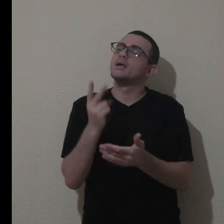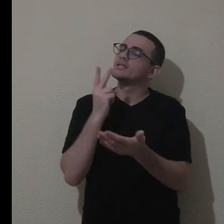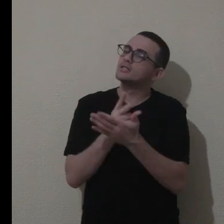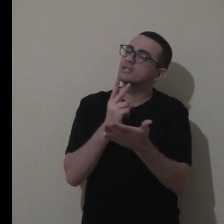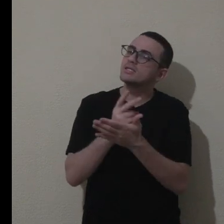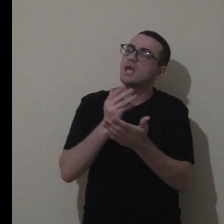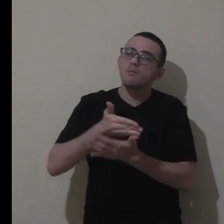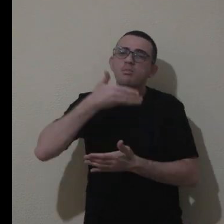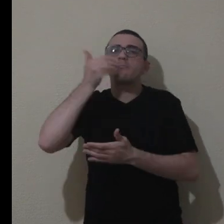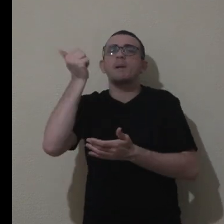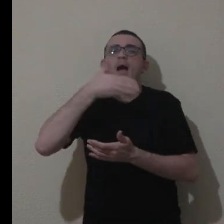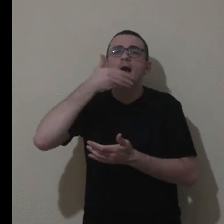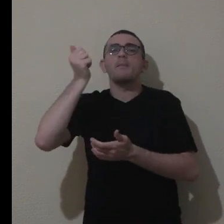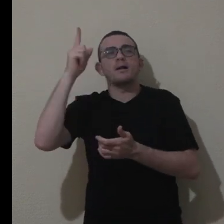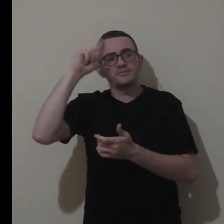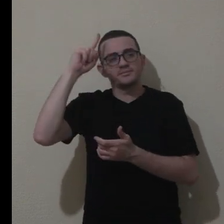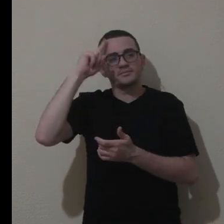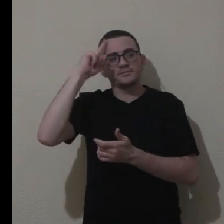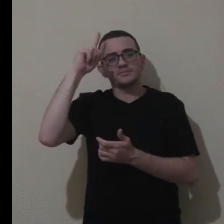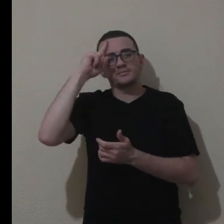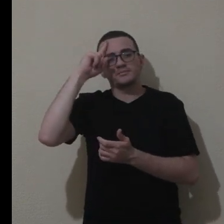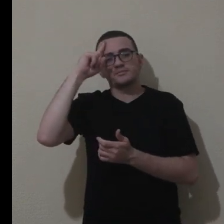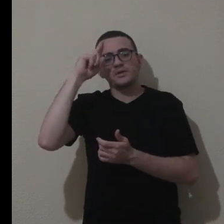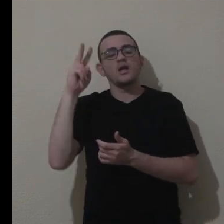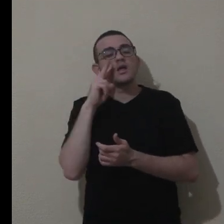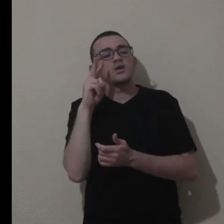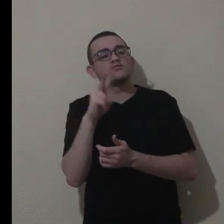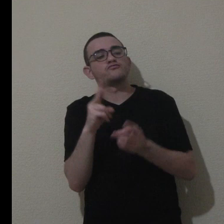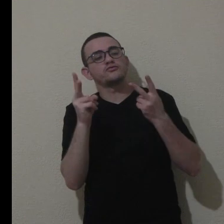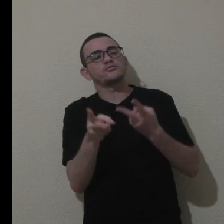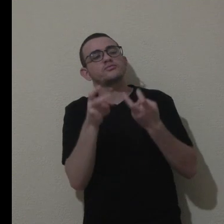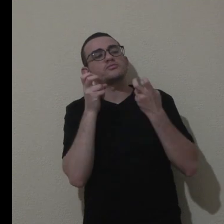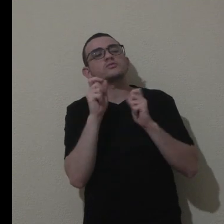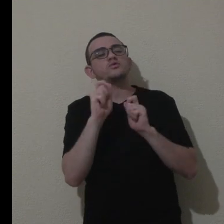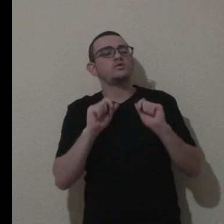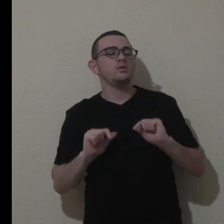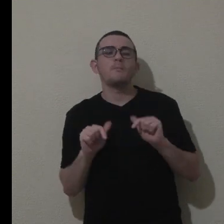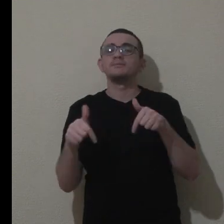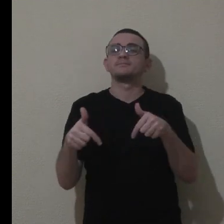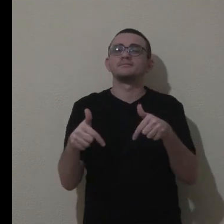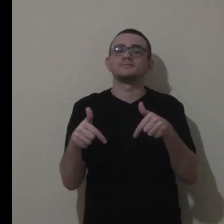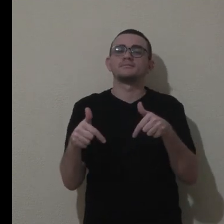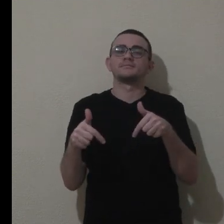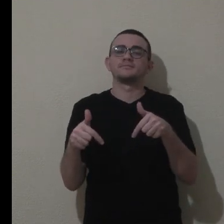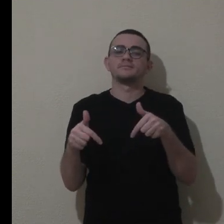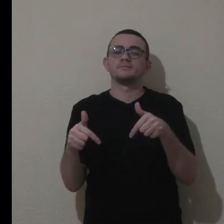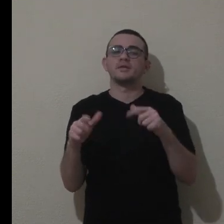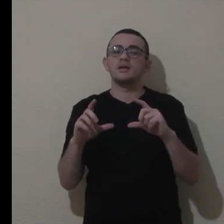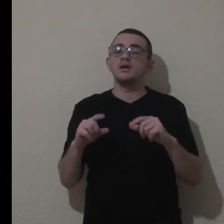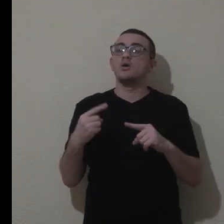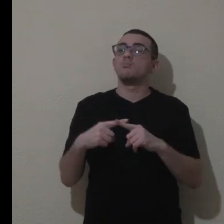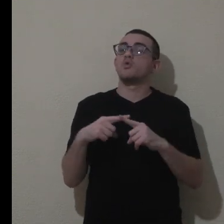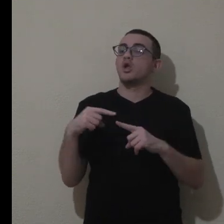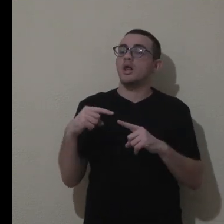vai estar melhorando a cada dia. Isso eu vejo que é muito mais uma atitude. Né?